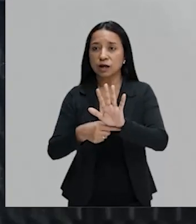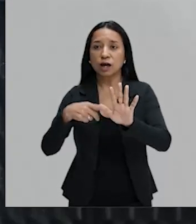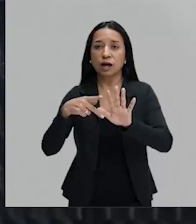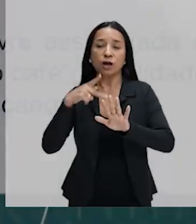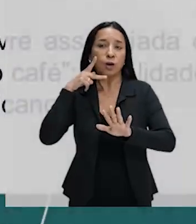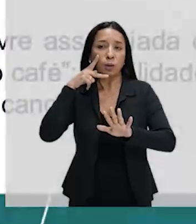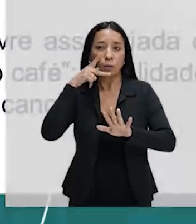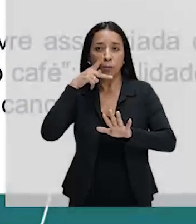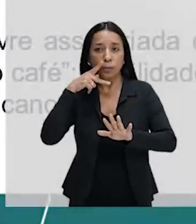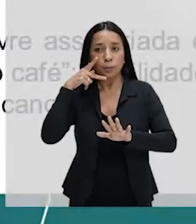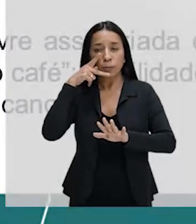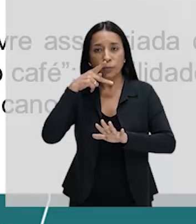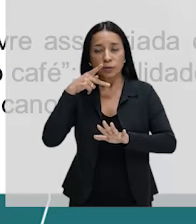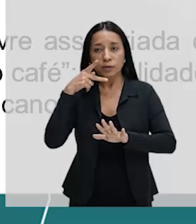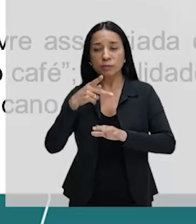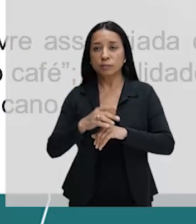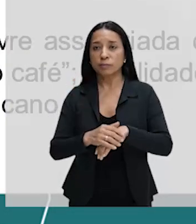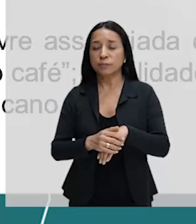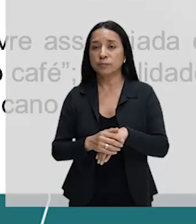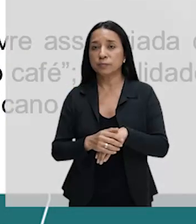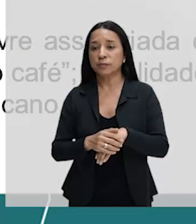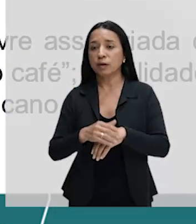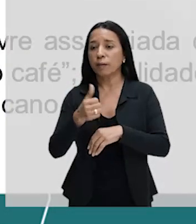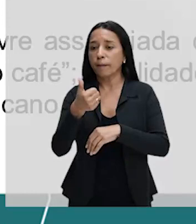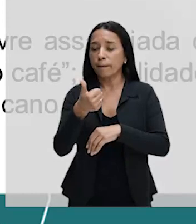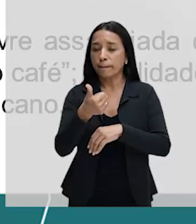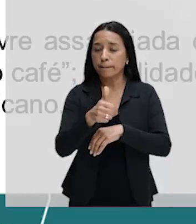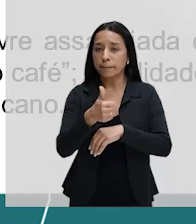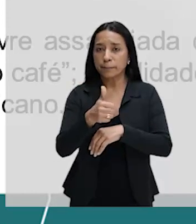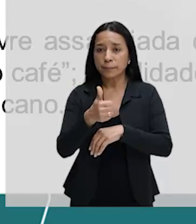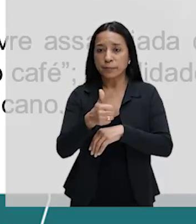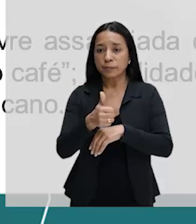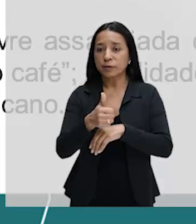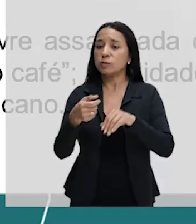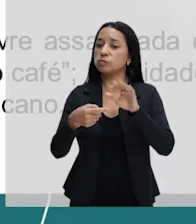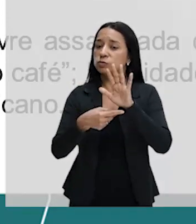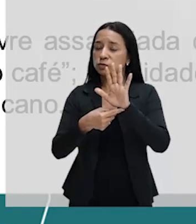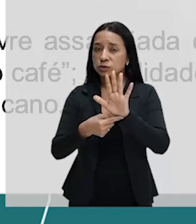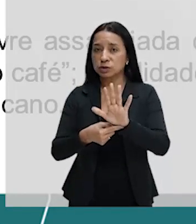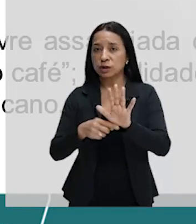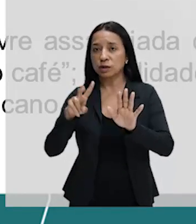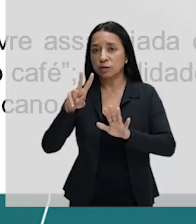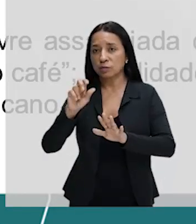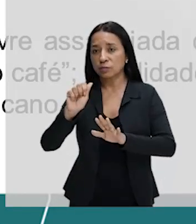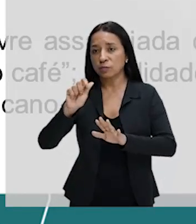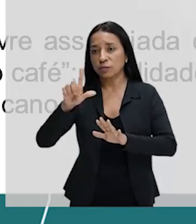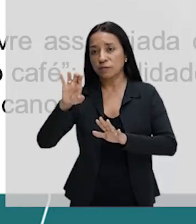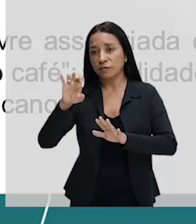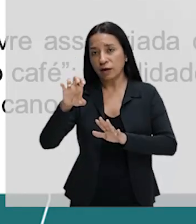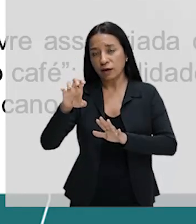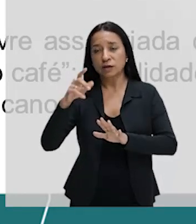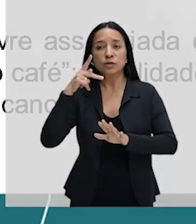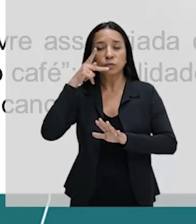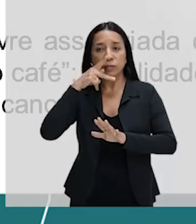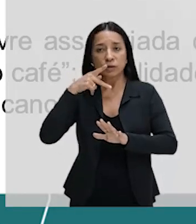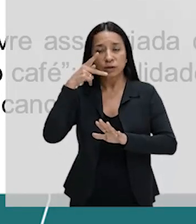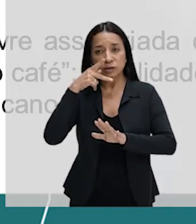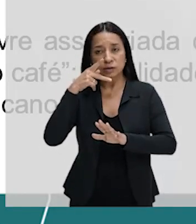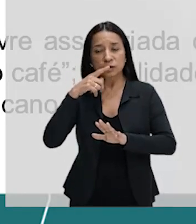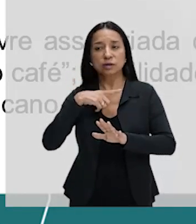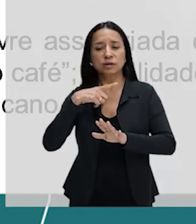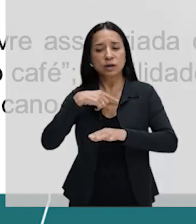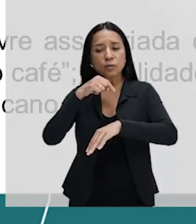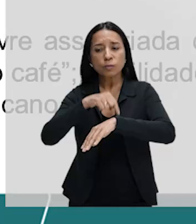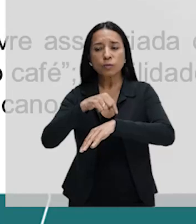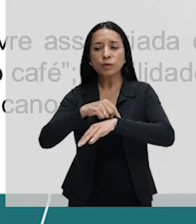Paraíba. No primeiro momento, ele se destaca no Vale do Paraíba, ele tem um momento de